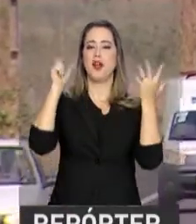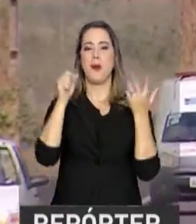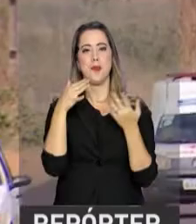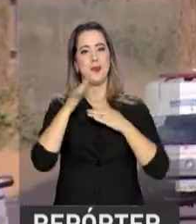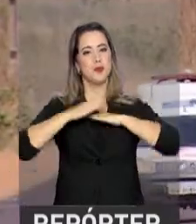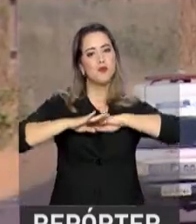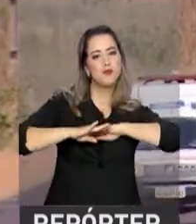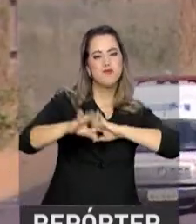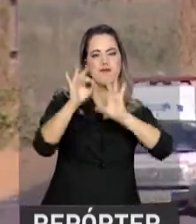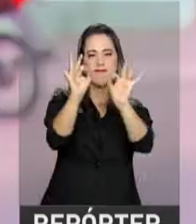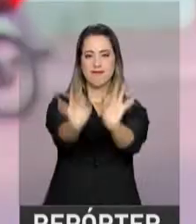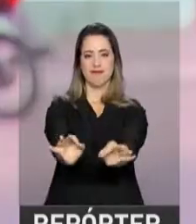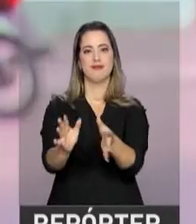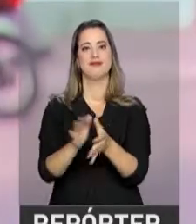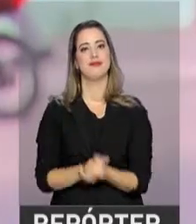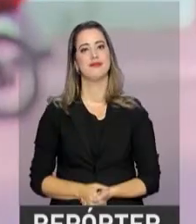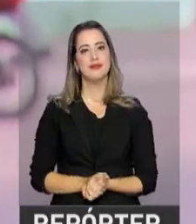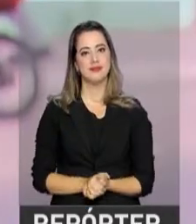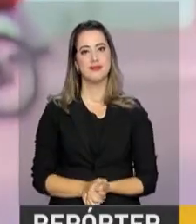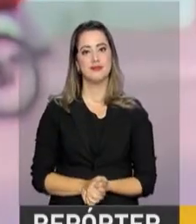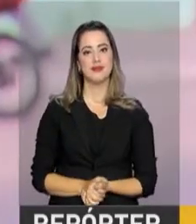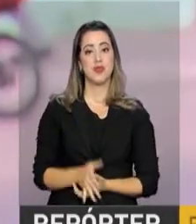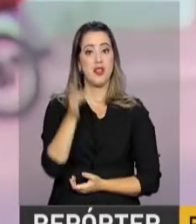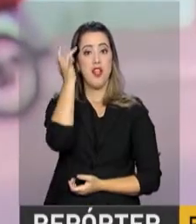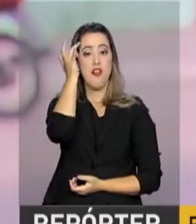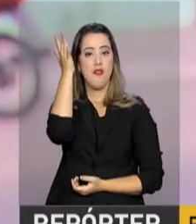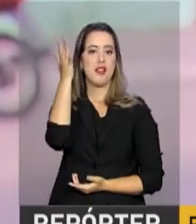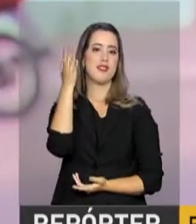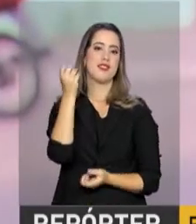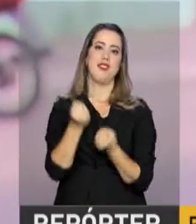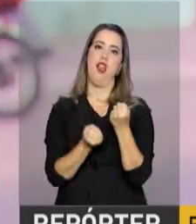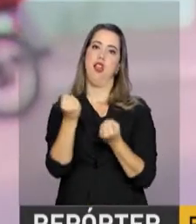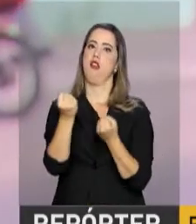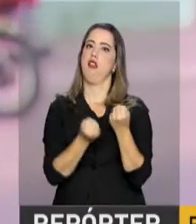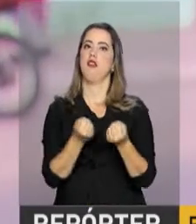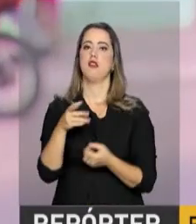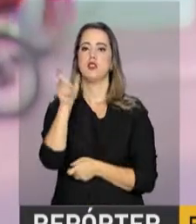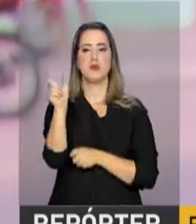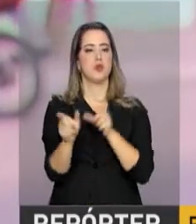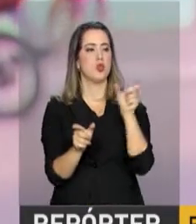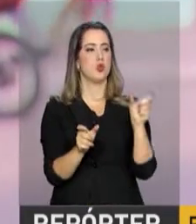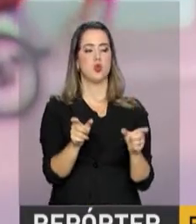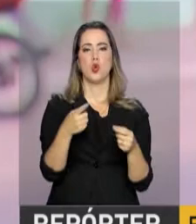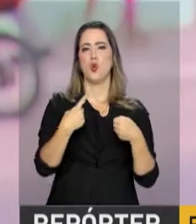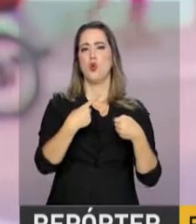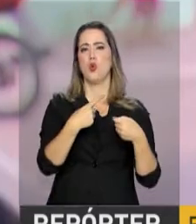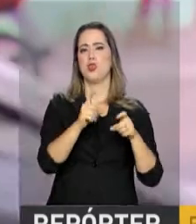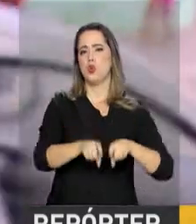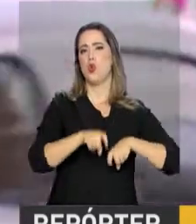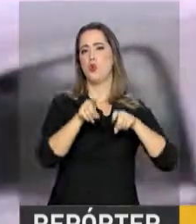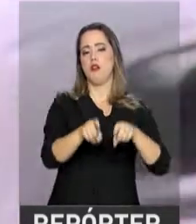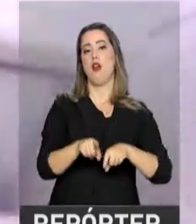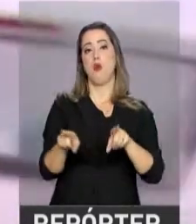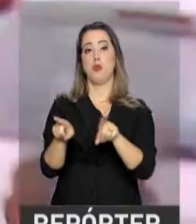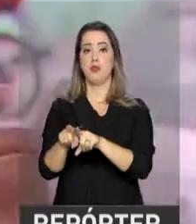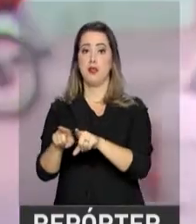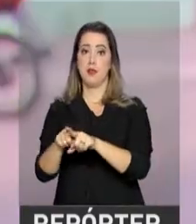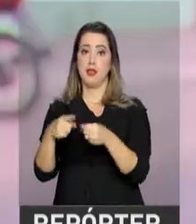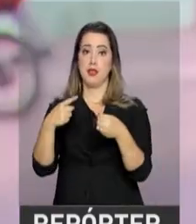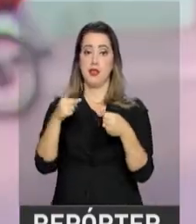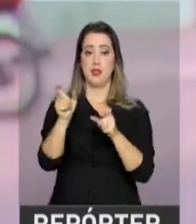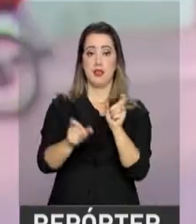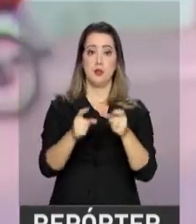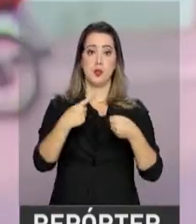316 ela facilita muito no tráfico né tanto com as pessoas da zona rural com as pessoas das cidades